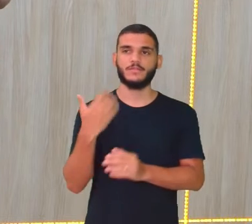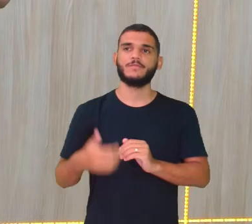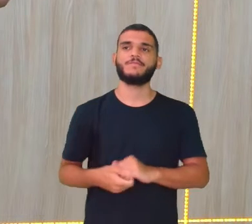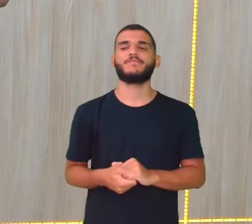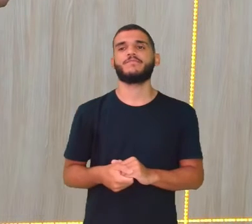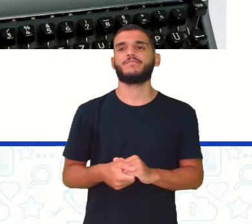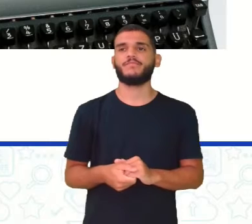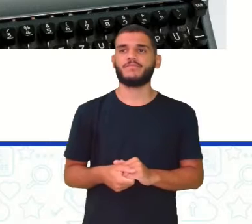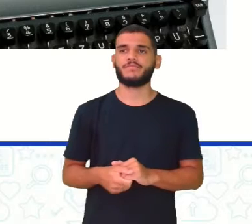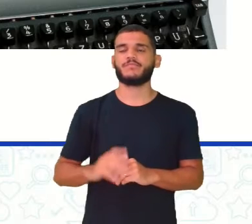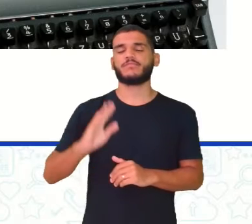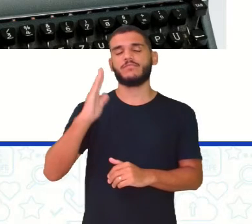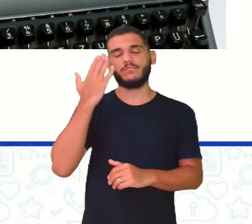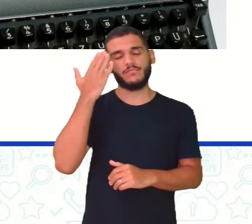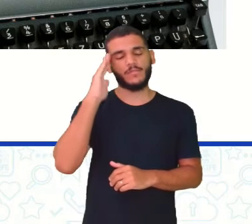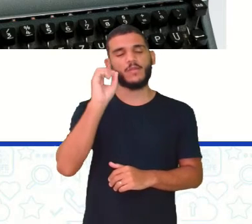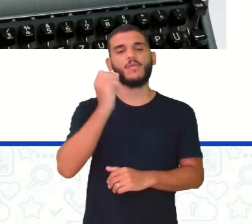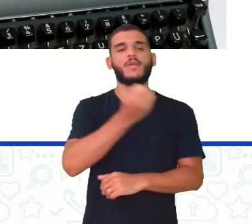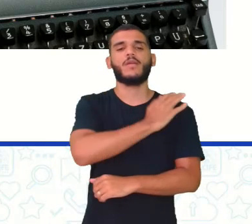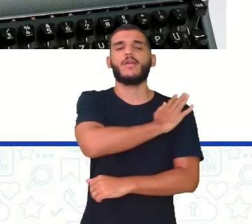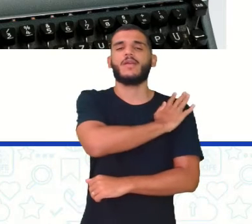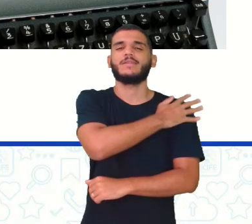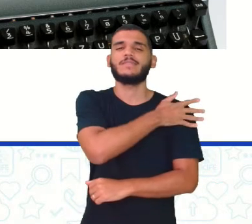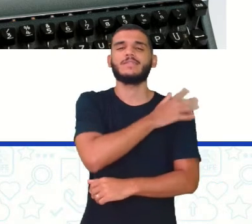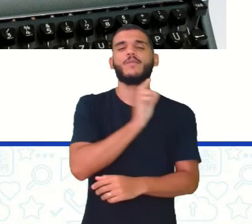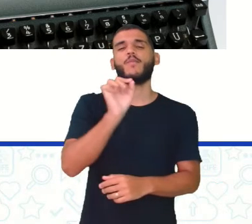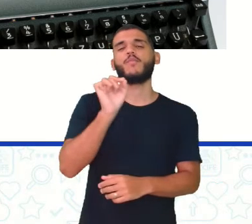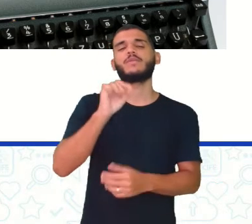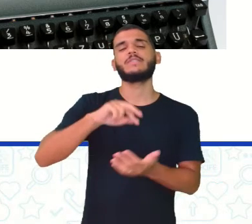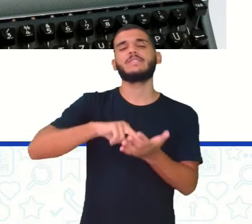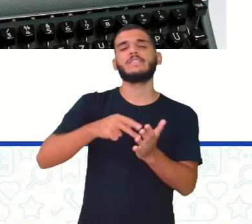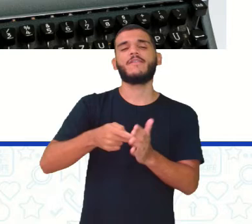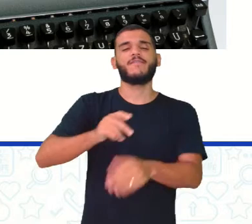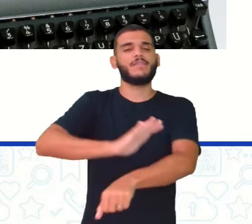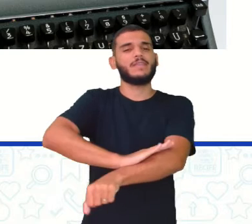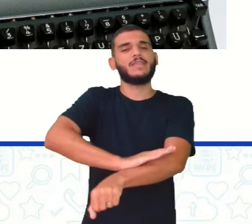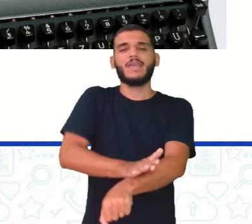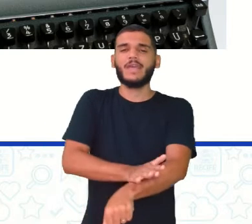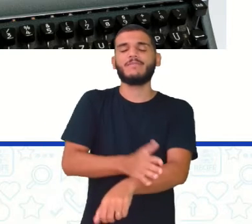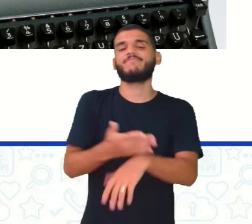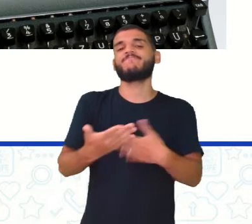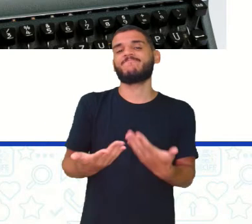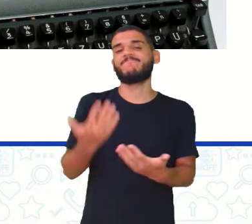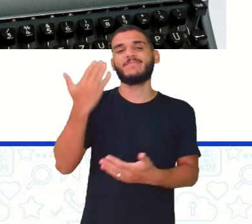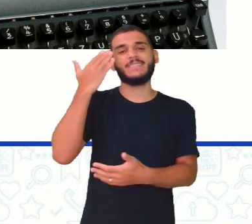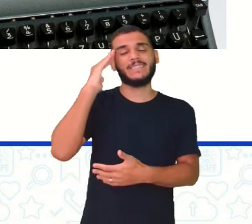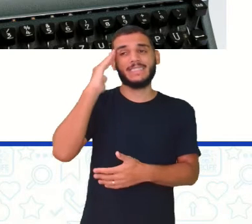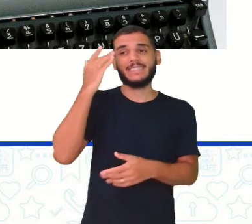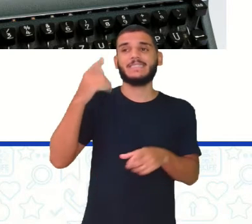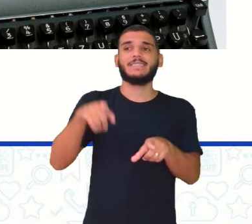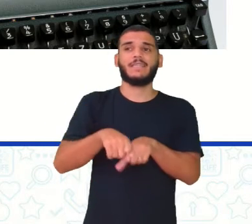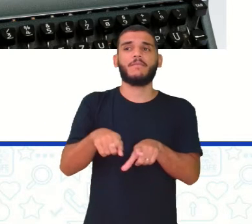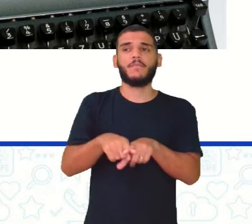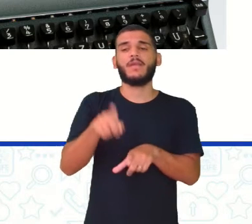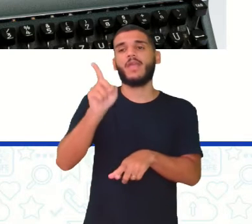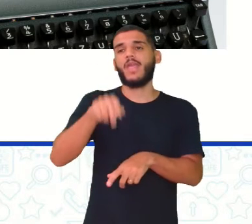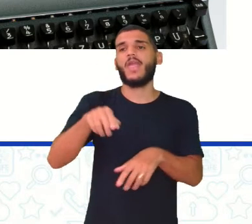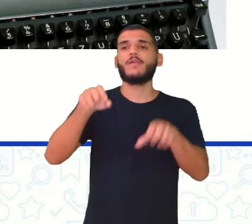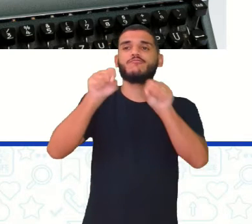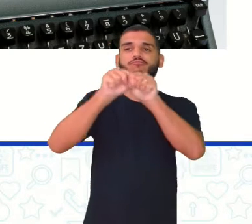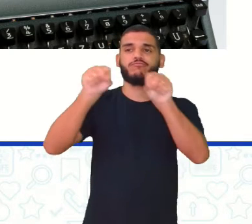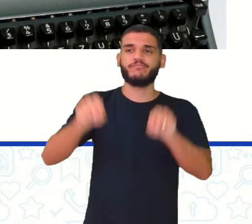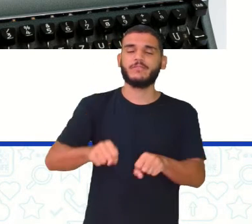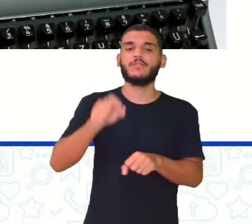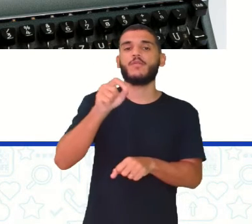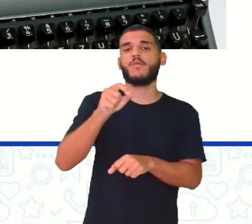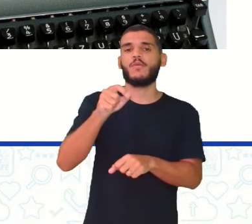né, racismo, do que se trata o racismo, né? Então, entendendo esse racismo, o racismo é um sistema